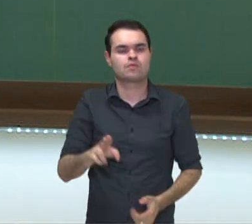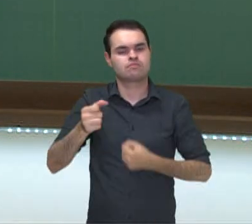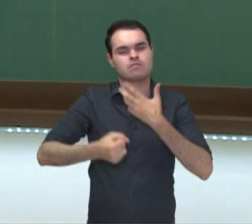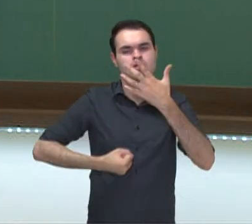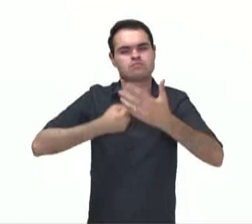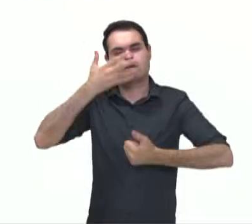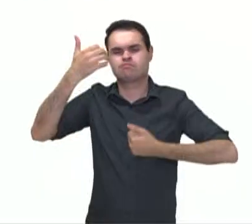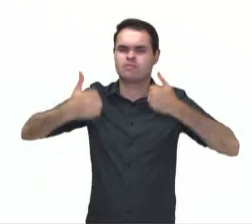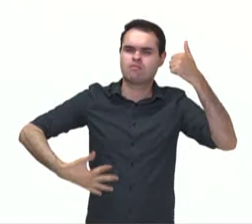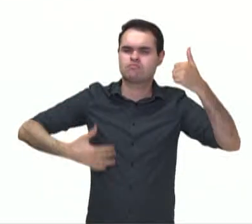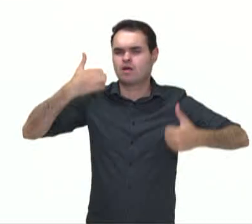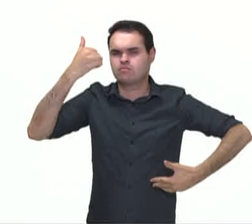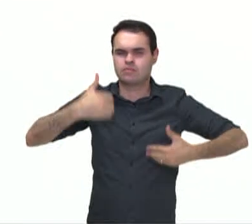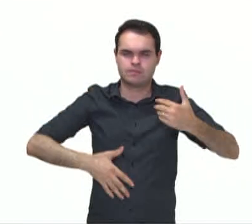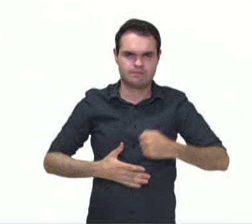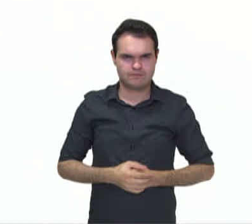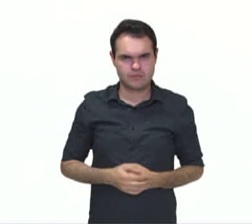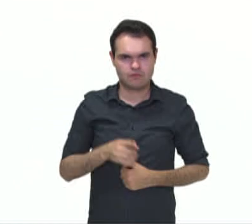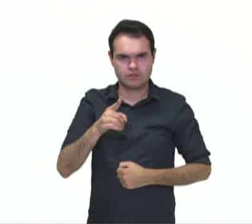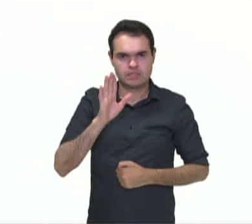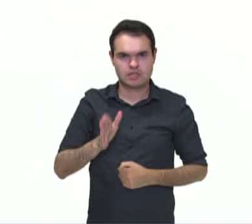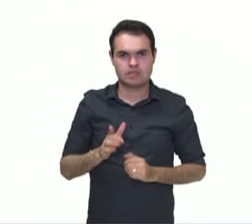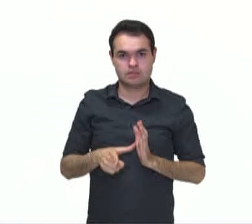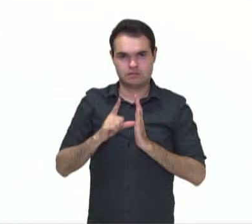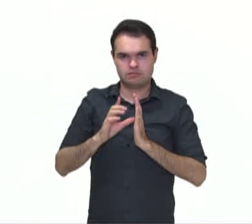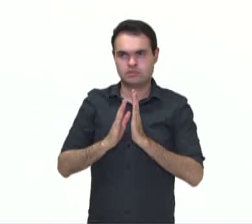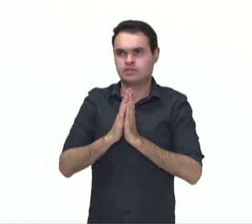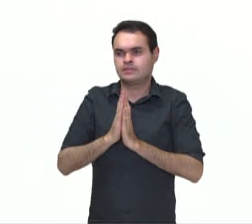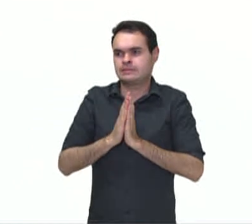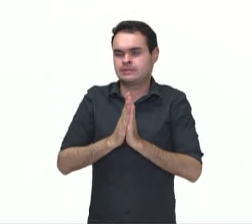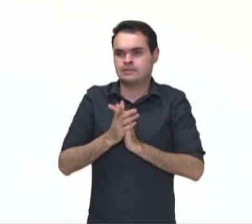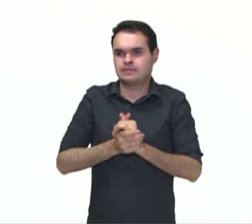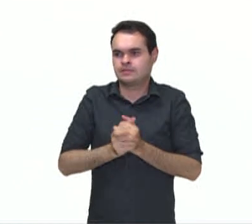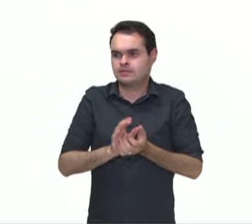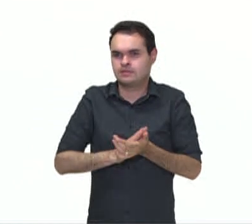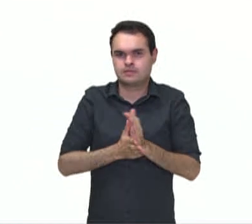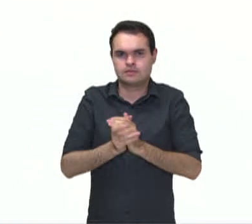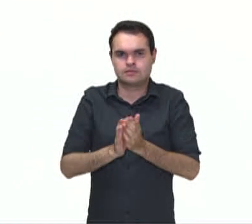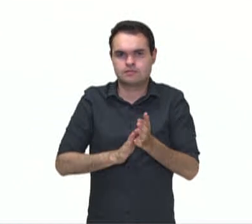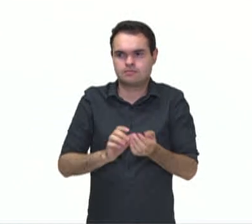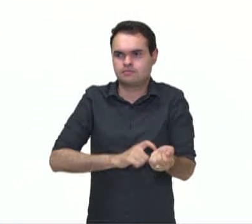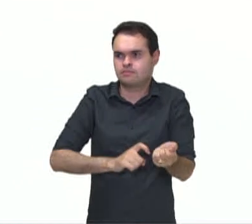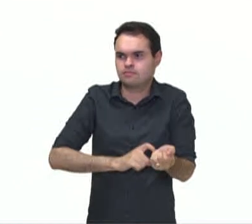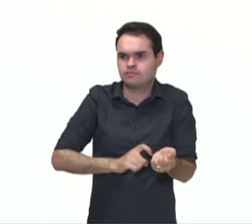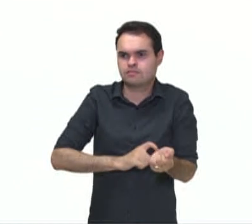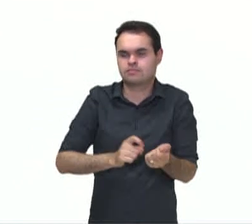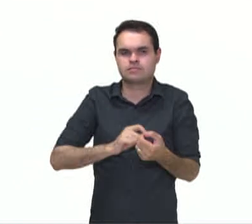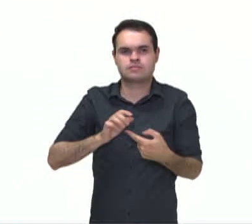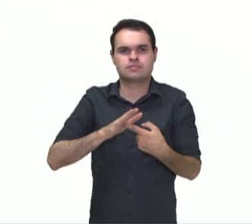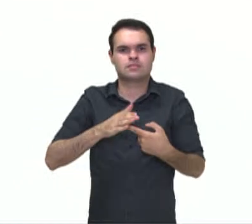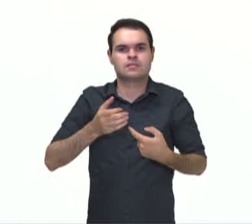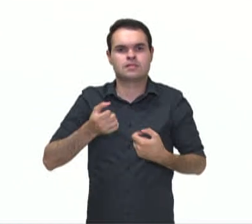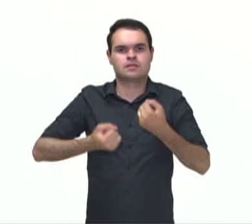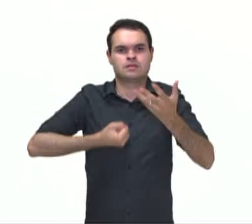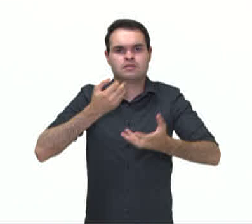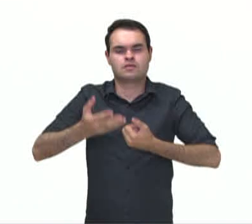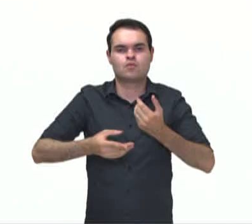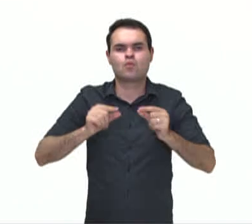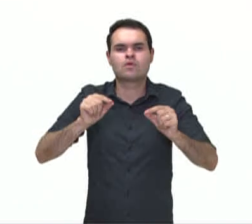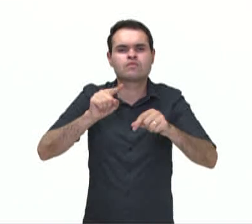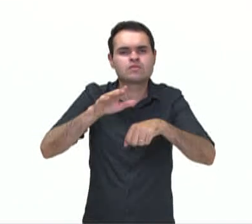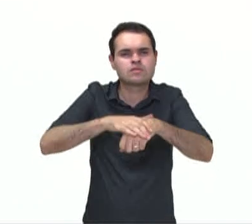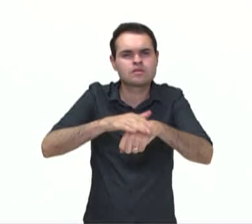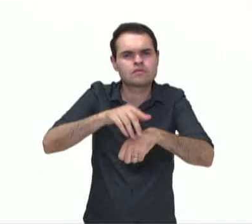oratória. Você já se sentiu ansioso, nervoso ao ter que falar em público? O que você fez para